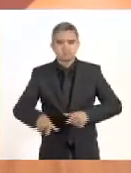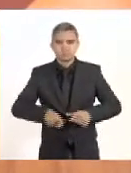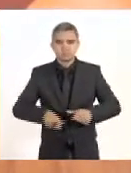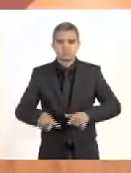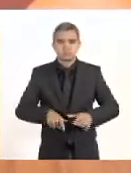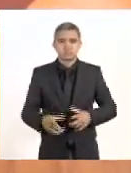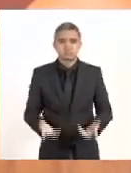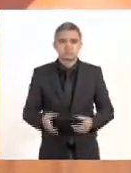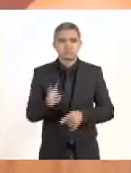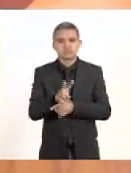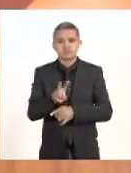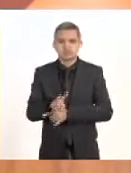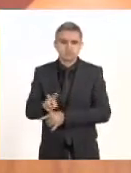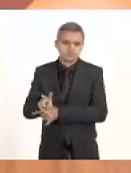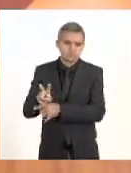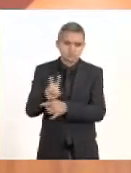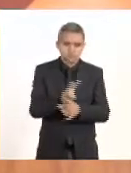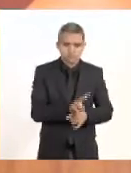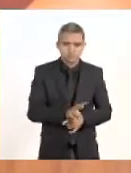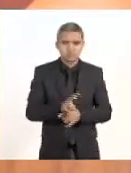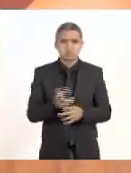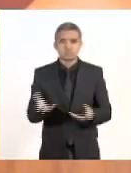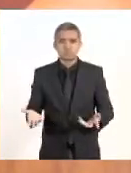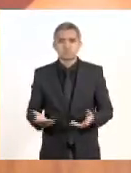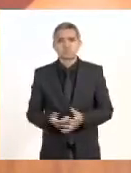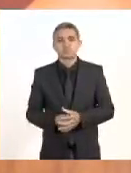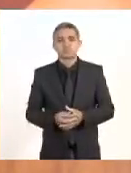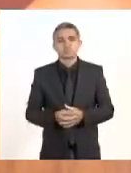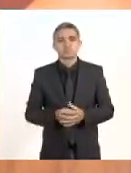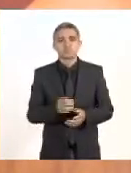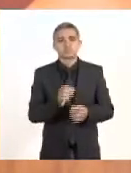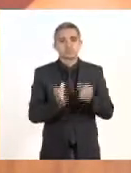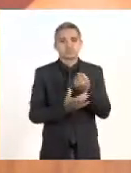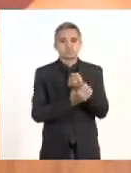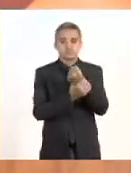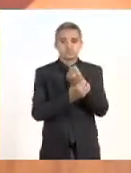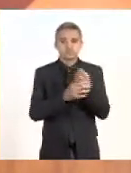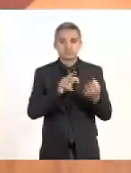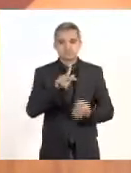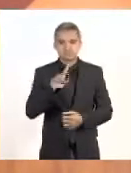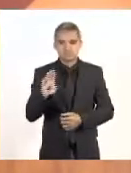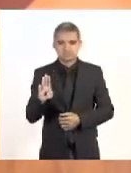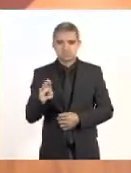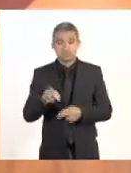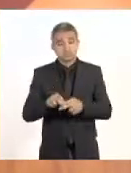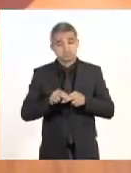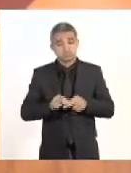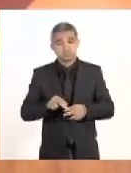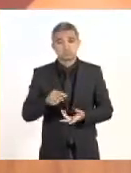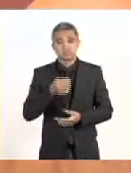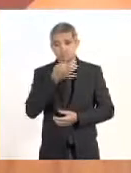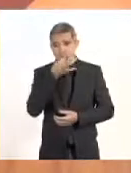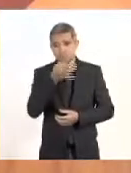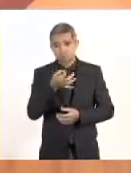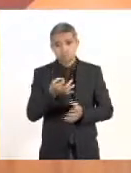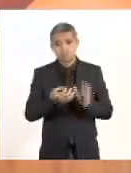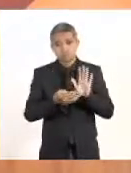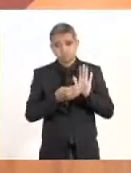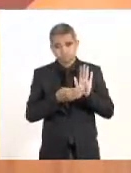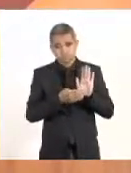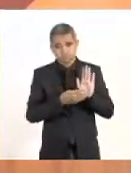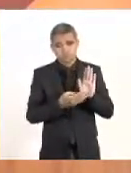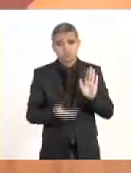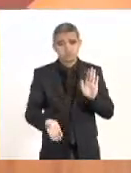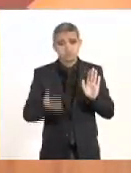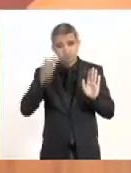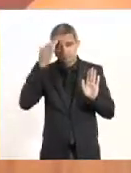vocacionado de defesa realmente dos interesses coletivos da segurança pública. Então, nós fizemos essa demanda por entender